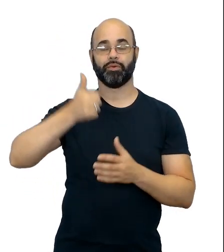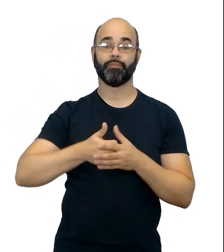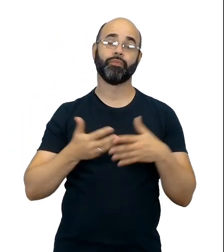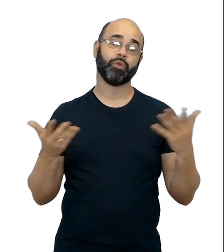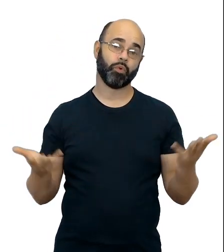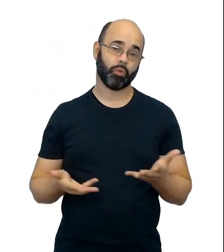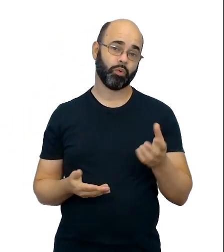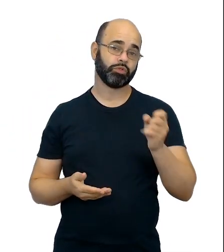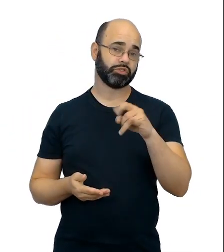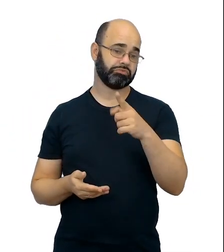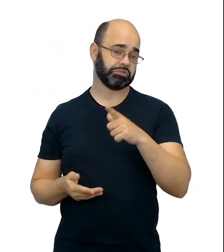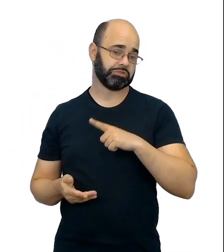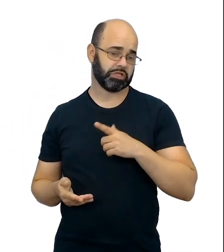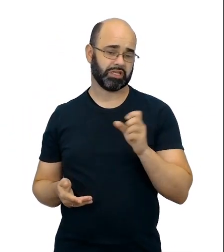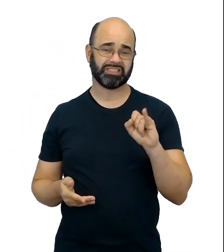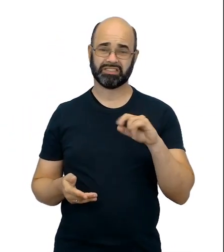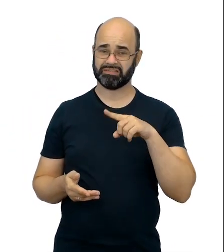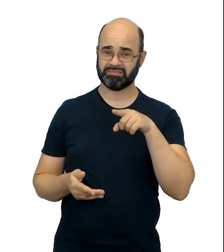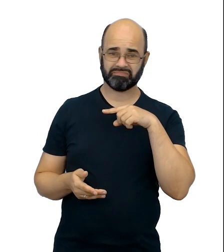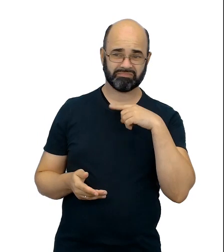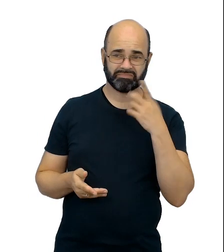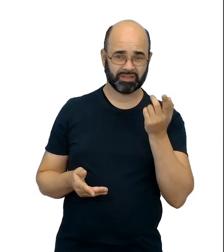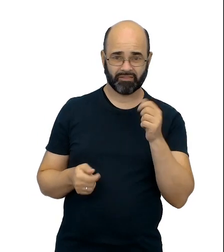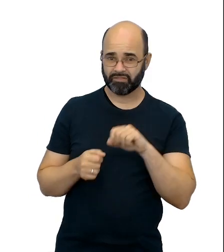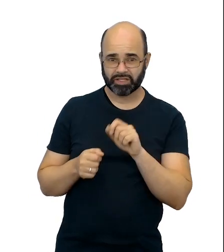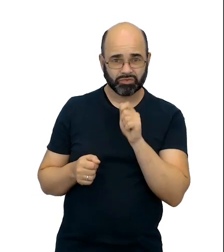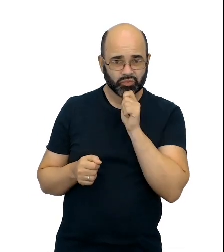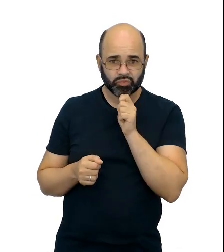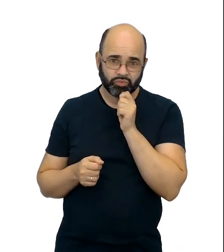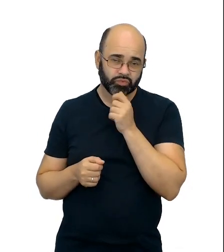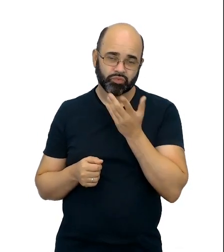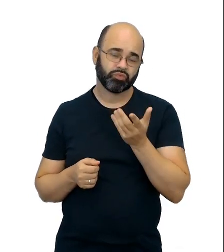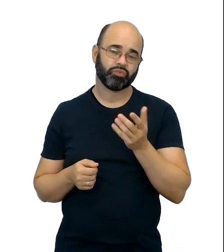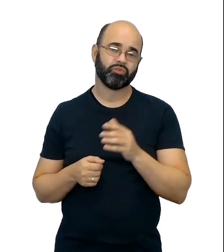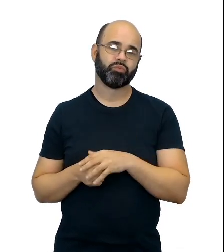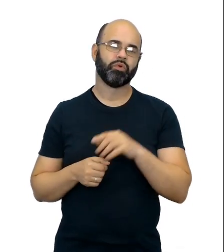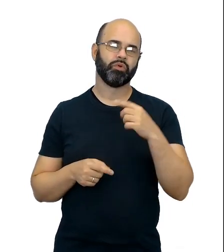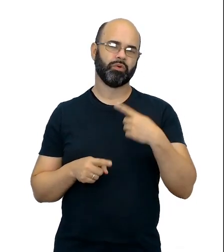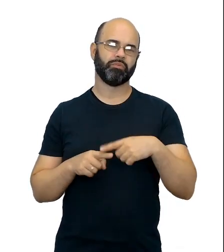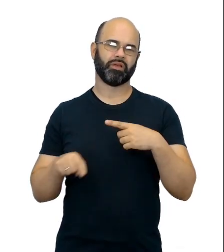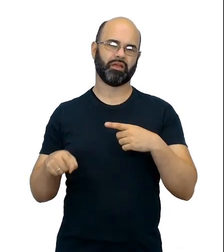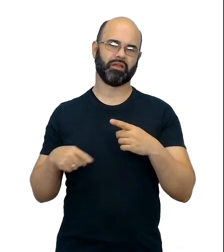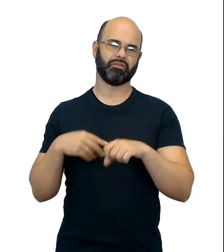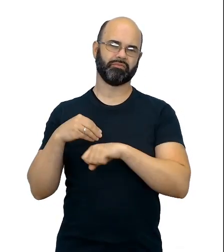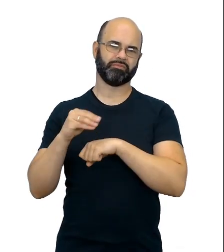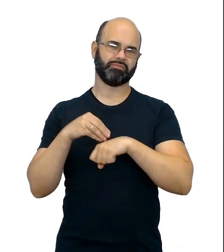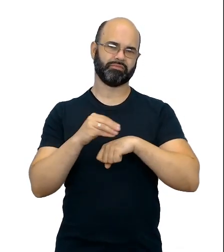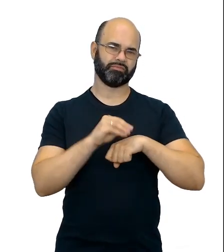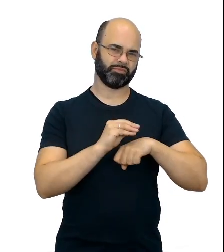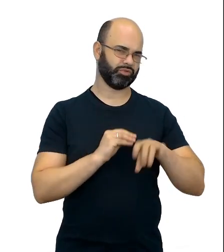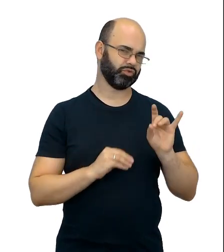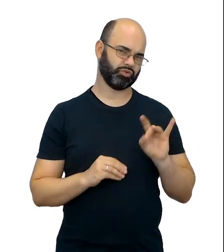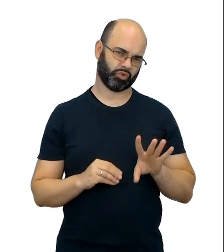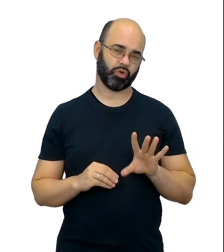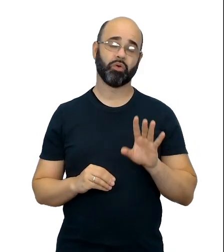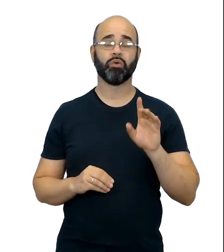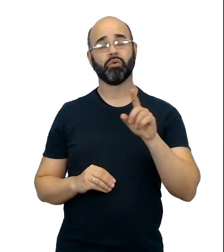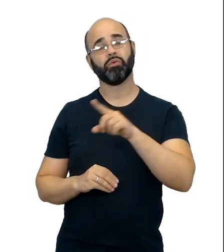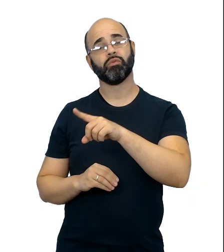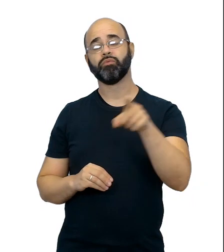vocês não tenham feito isso, que vocês façam, né, que aqui é só umas recomendações, umas sugestões, e que